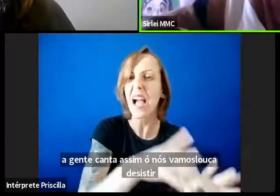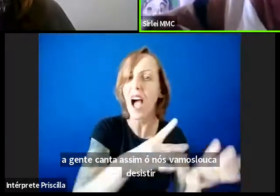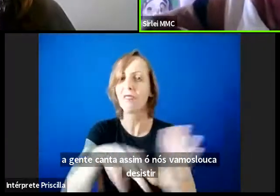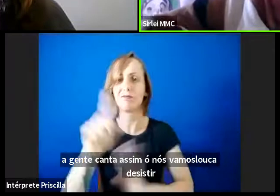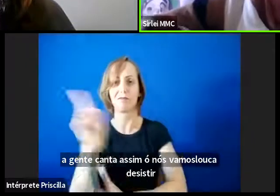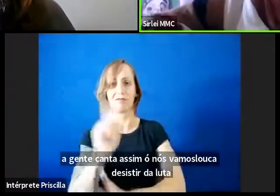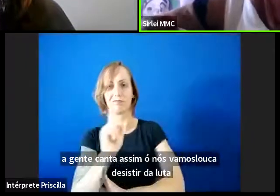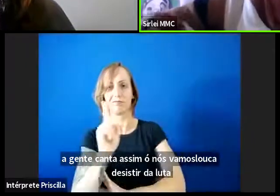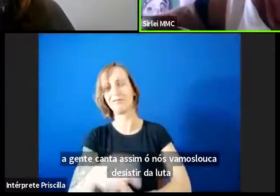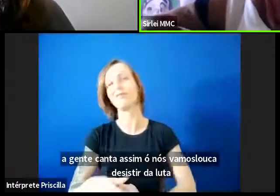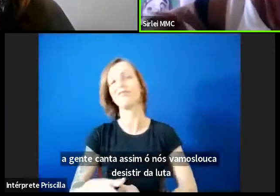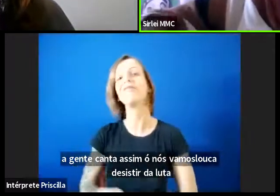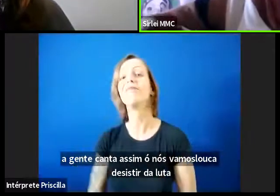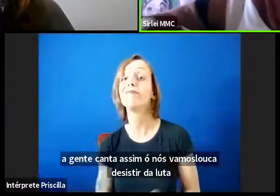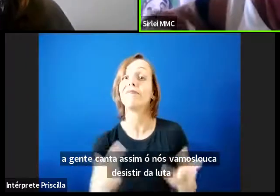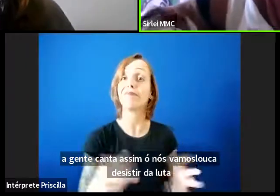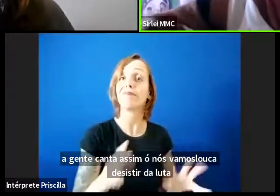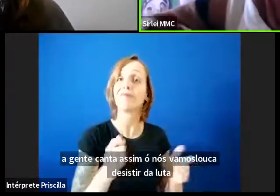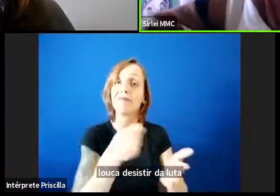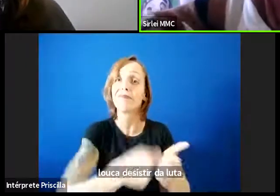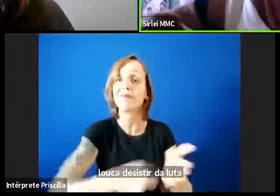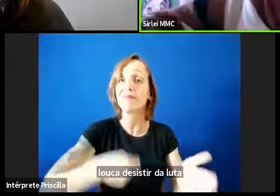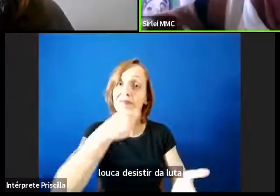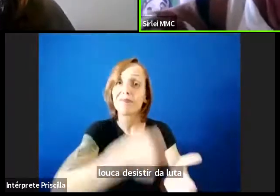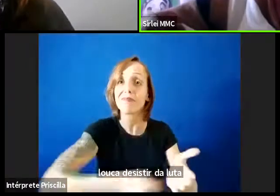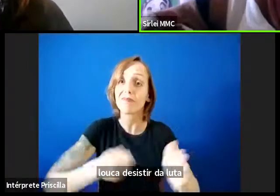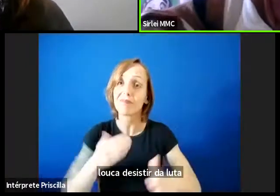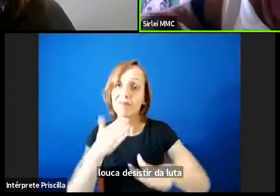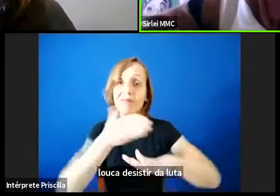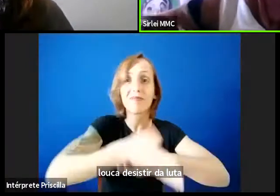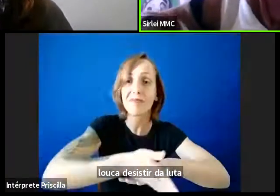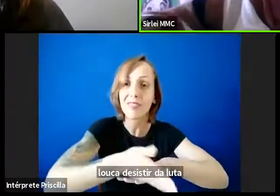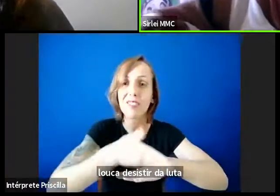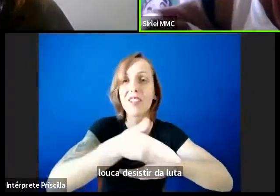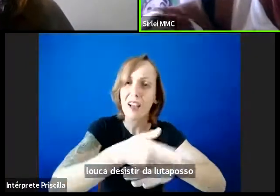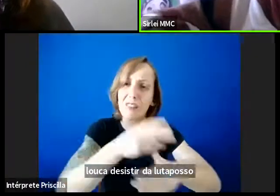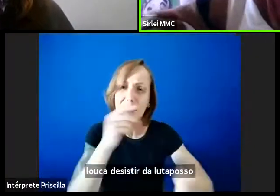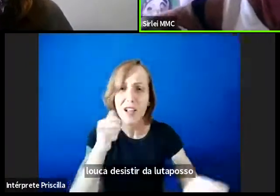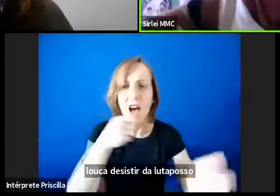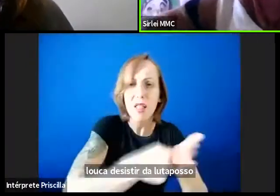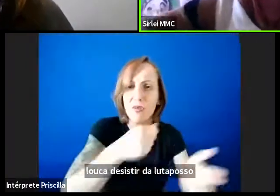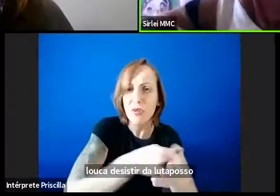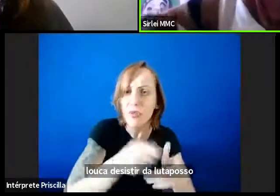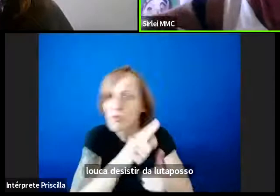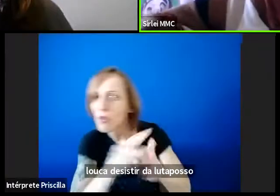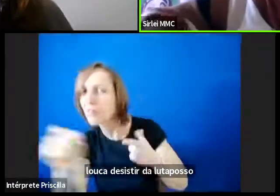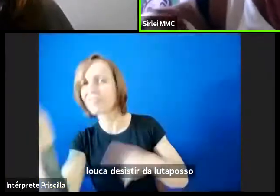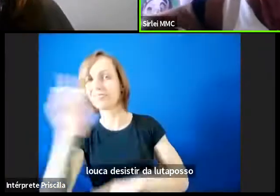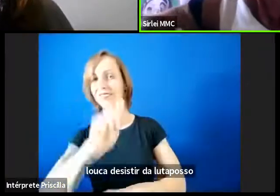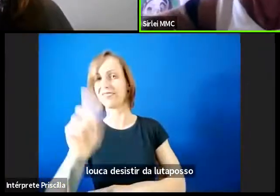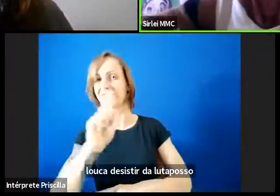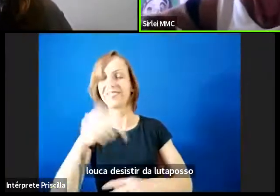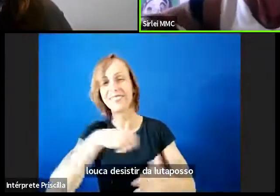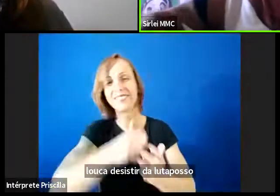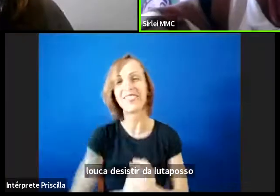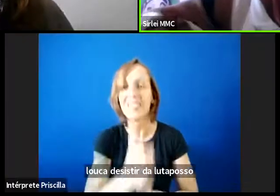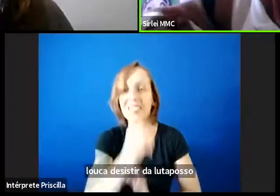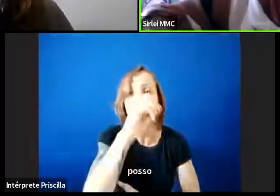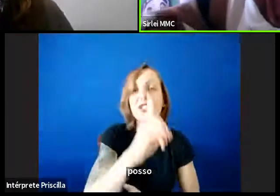Entrei na luta, da luta eu não fujo. Pelos direitos da luta eu não